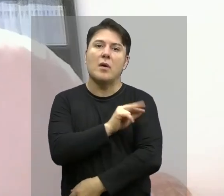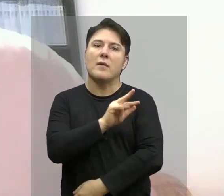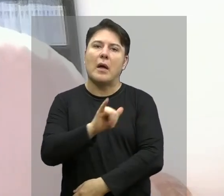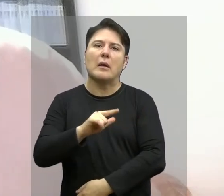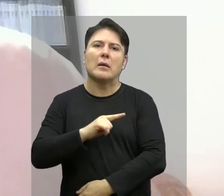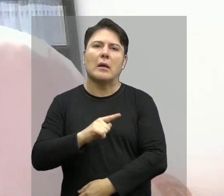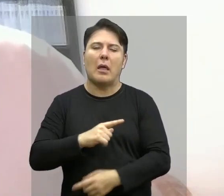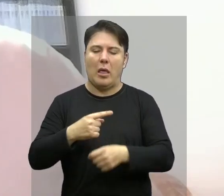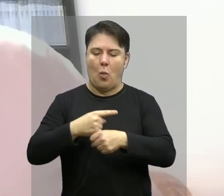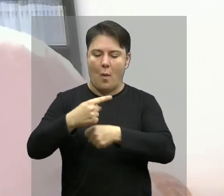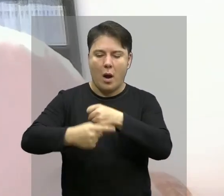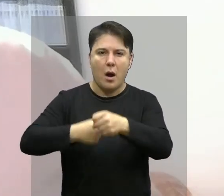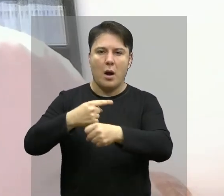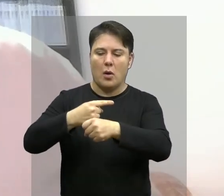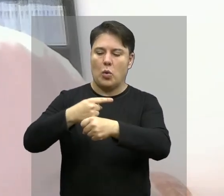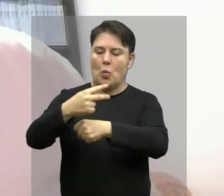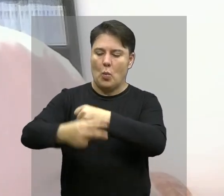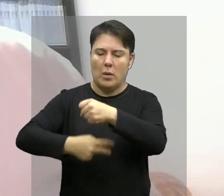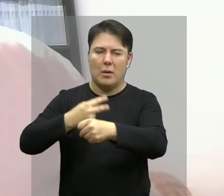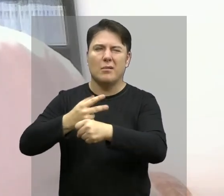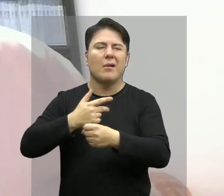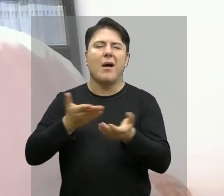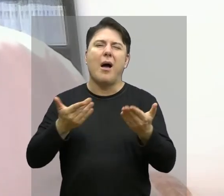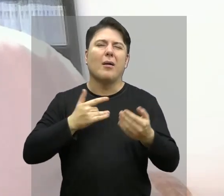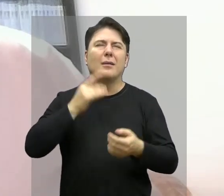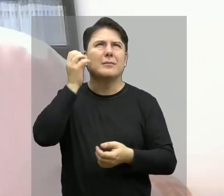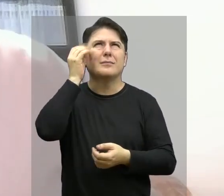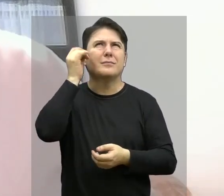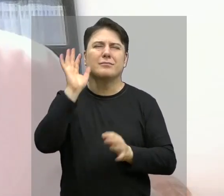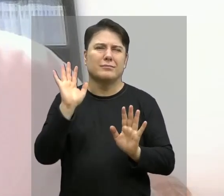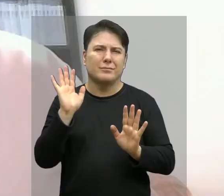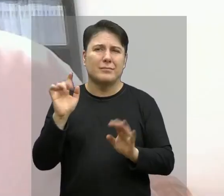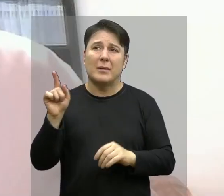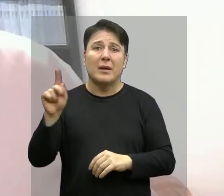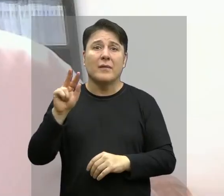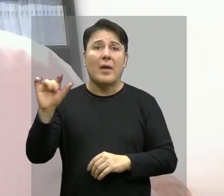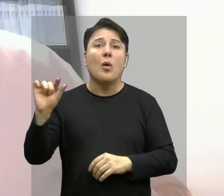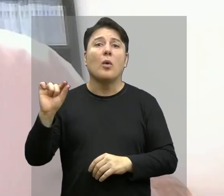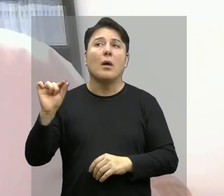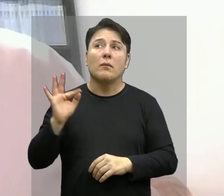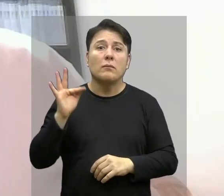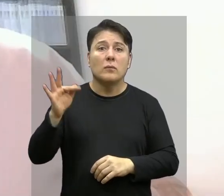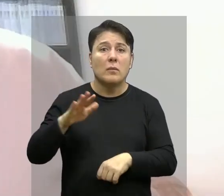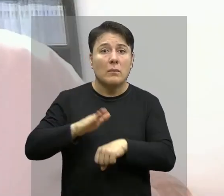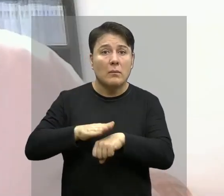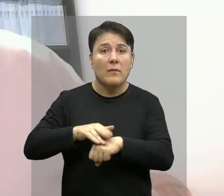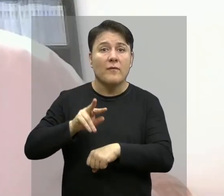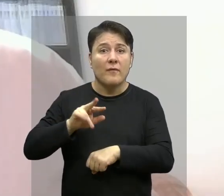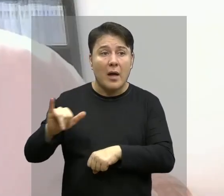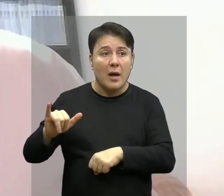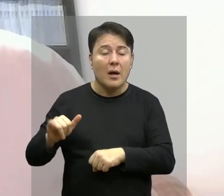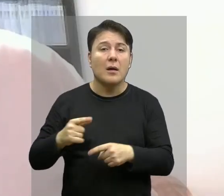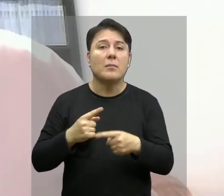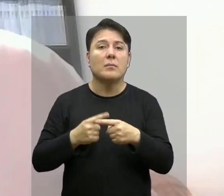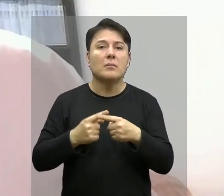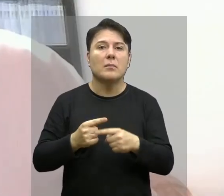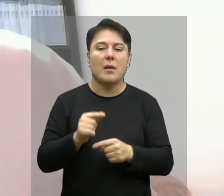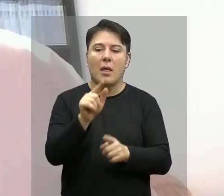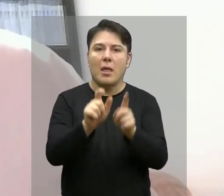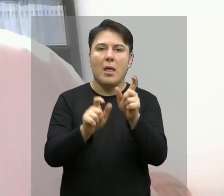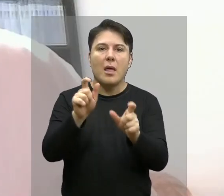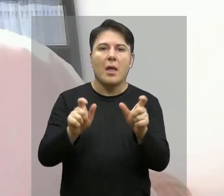até 1 ou 2 anos, aqui não estou recordando na memória, o que ele está prometendo, né, em termos per capita